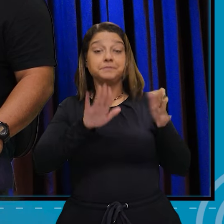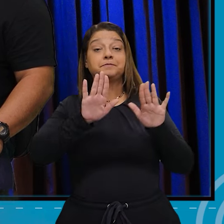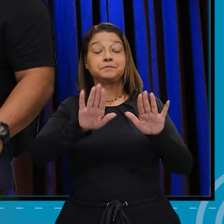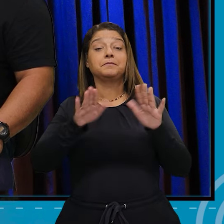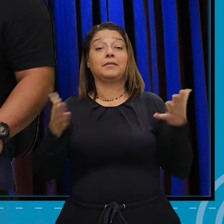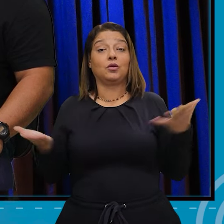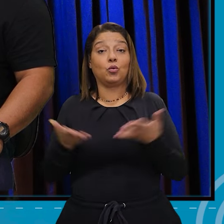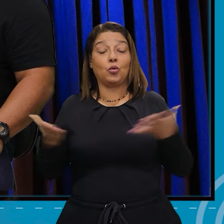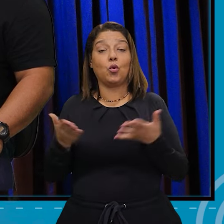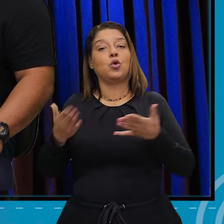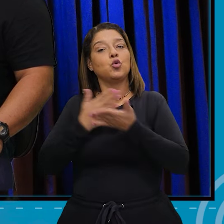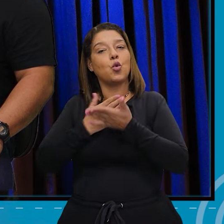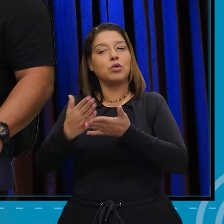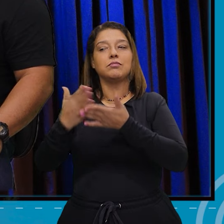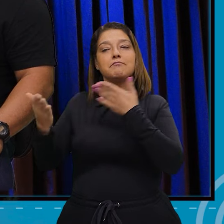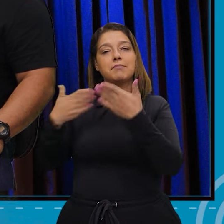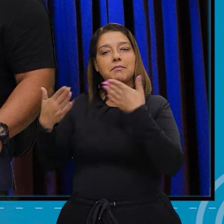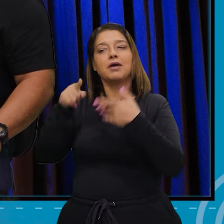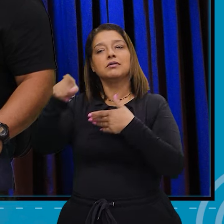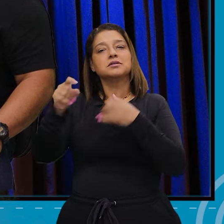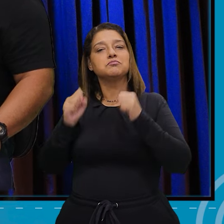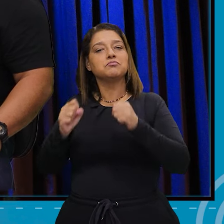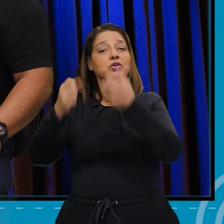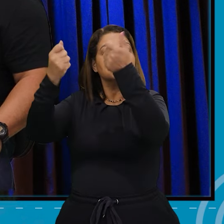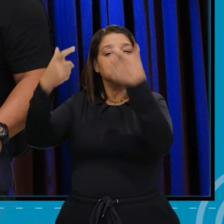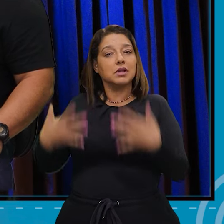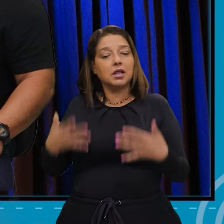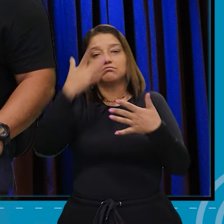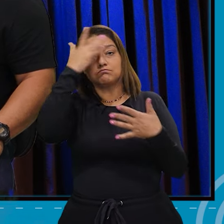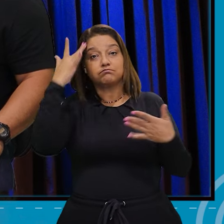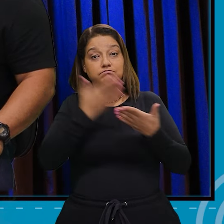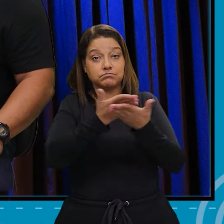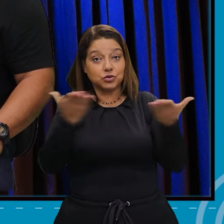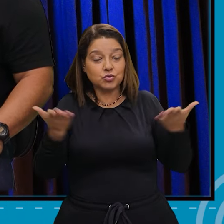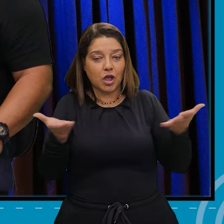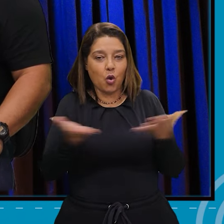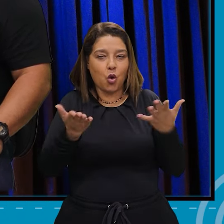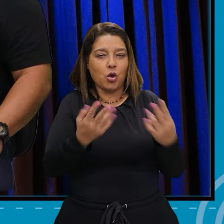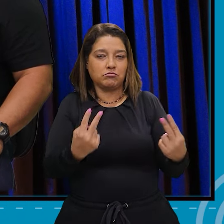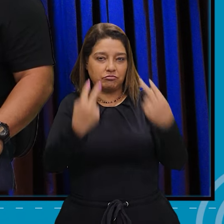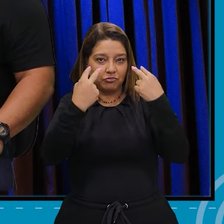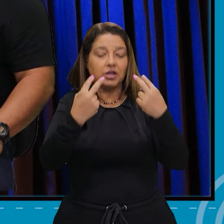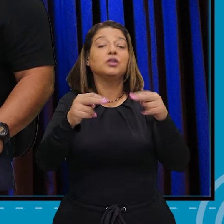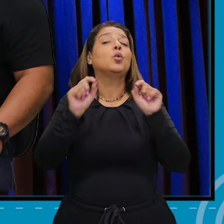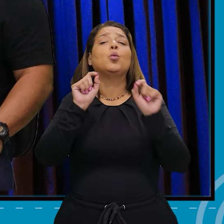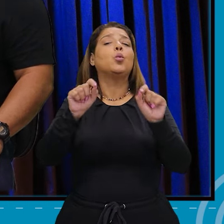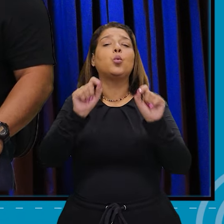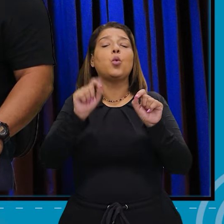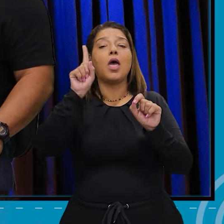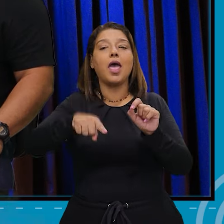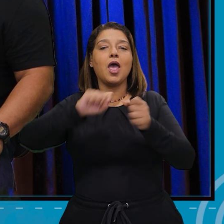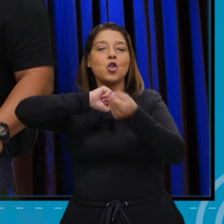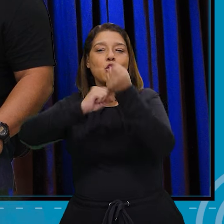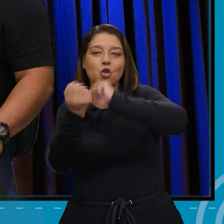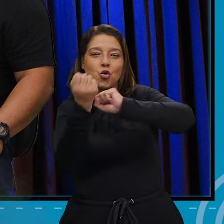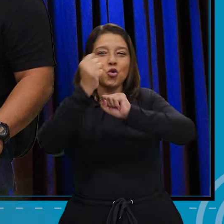Então, para a gente começar o nosso bate-papo, explica aí para o pessoal que está nos assistindo nesse momento o que são